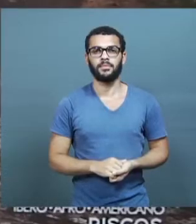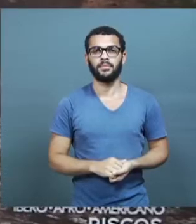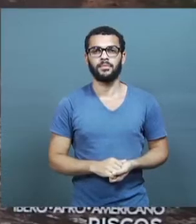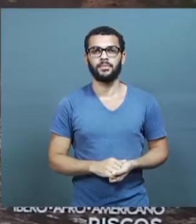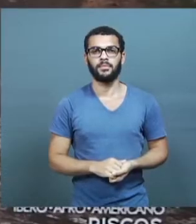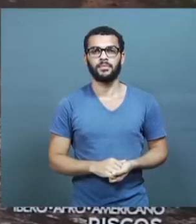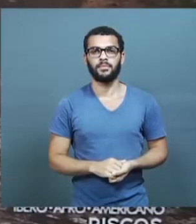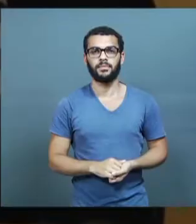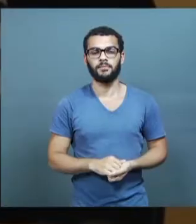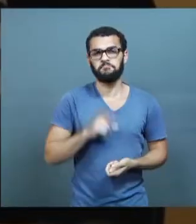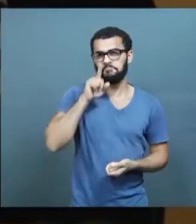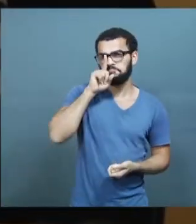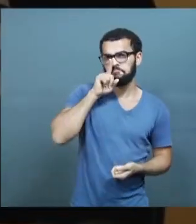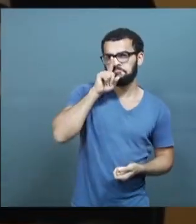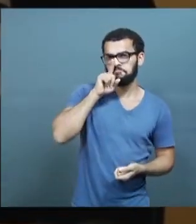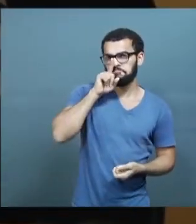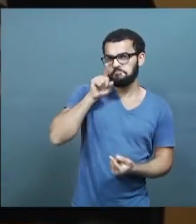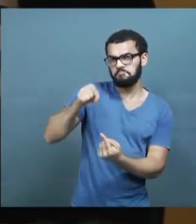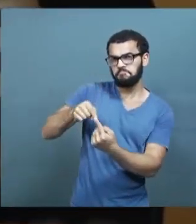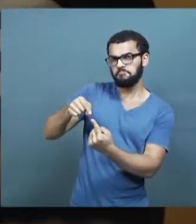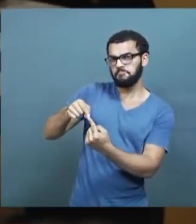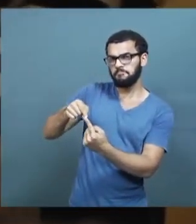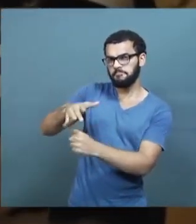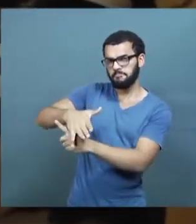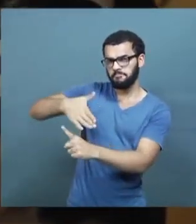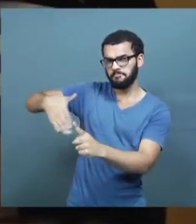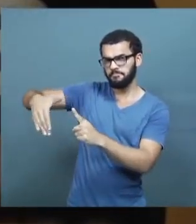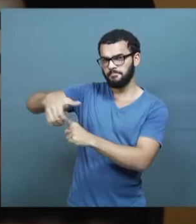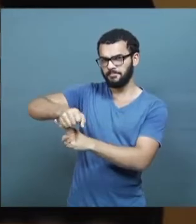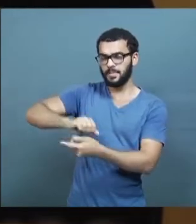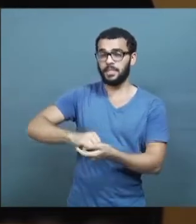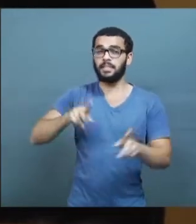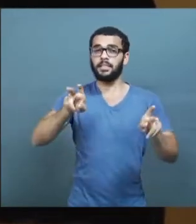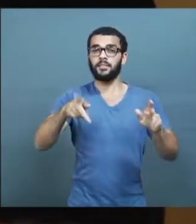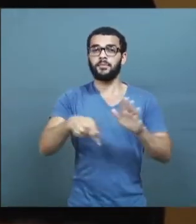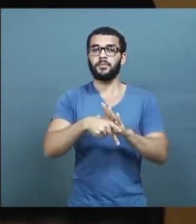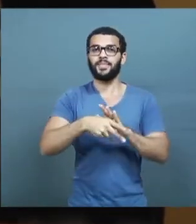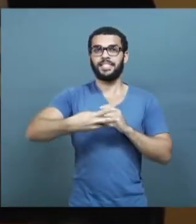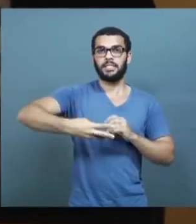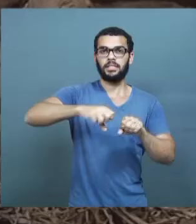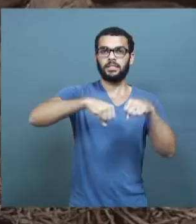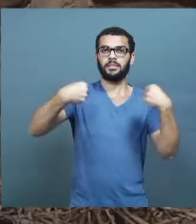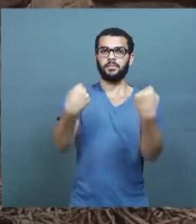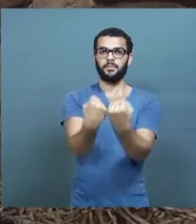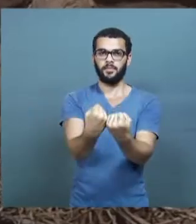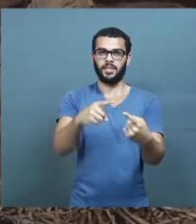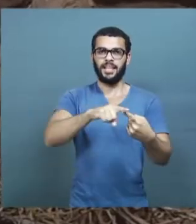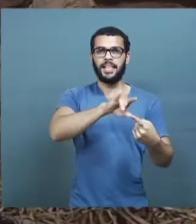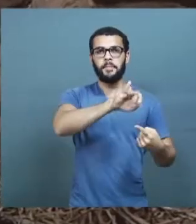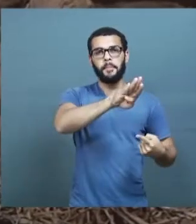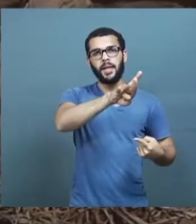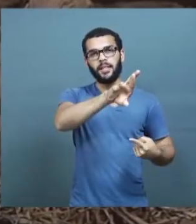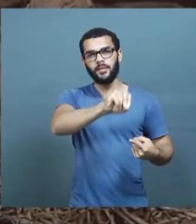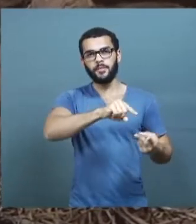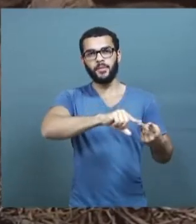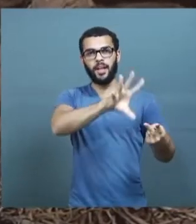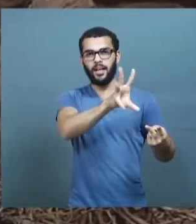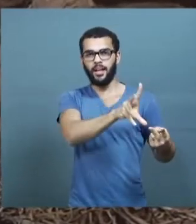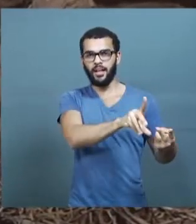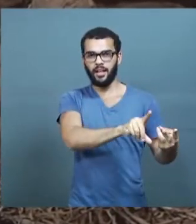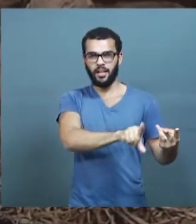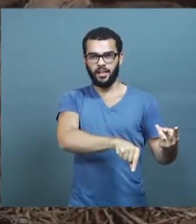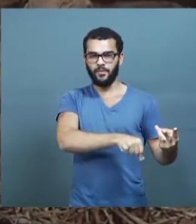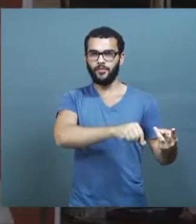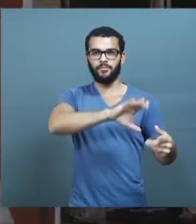Riscos e sociedade. Este é o tema central do terceiro simpósio Ibero-Afro-Americano de Riscos, que acontece na UFO